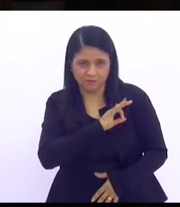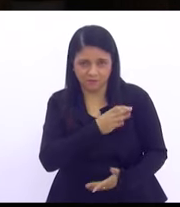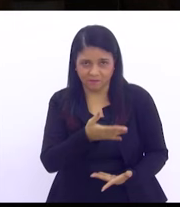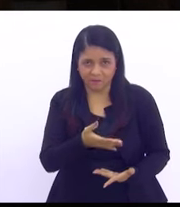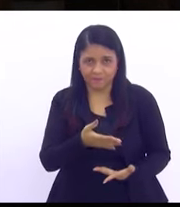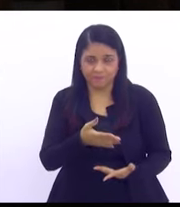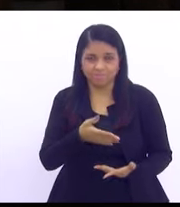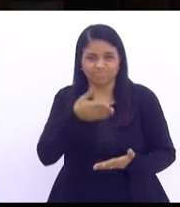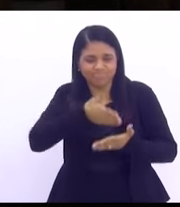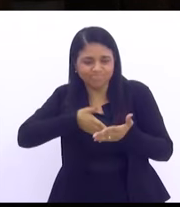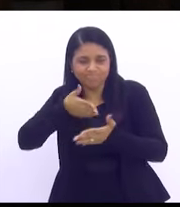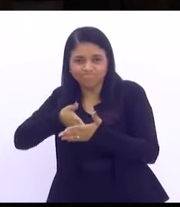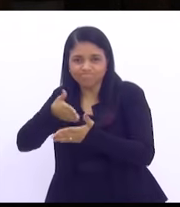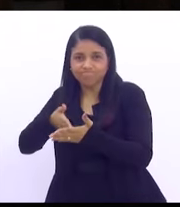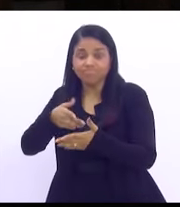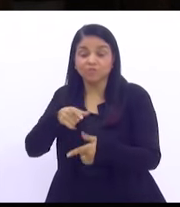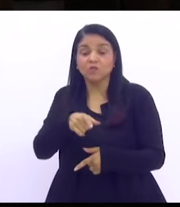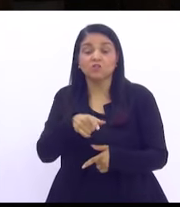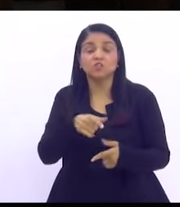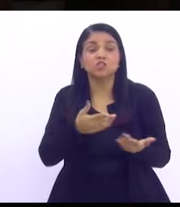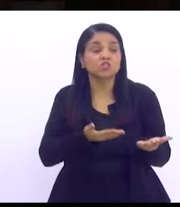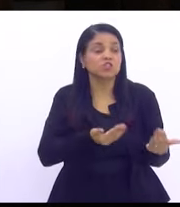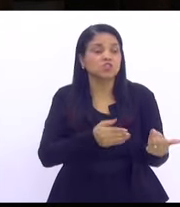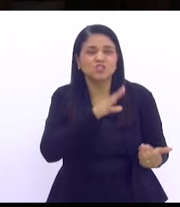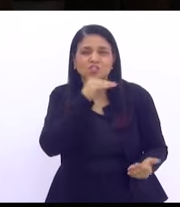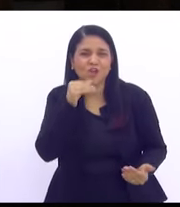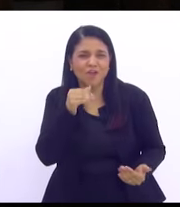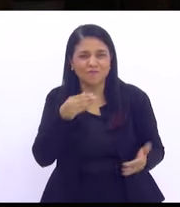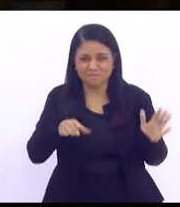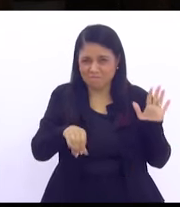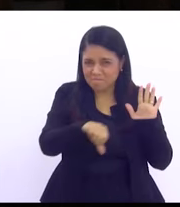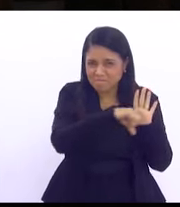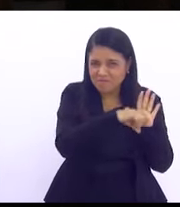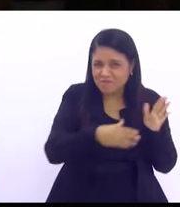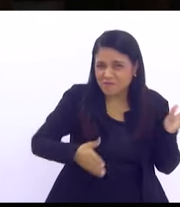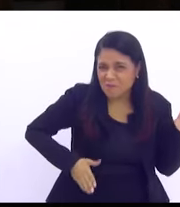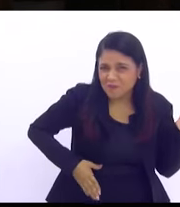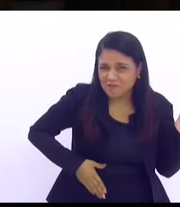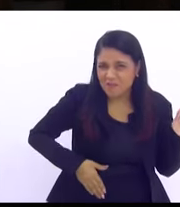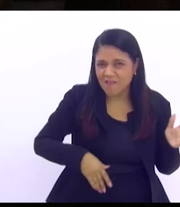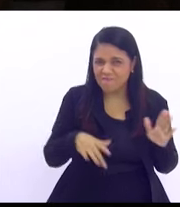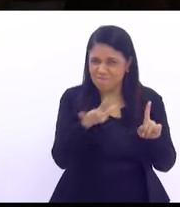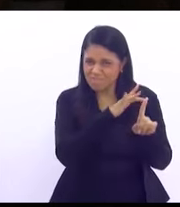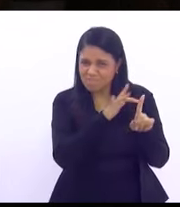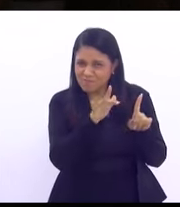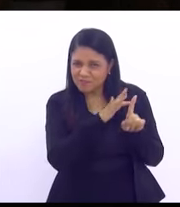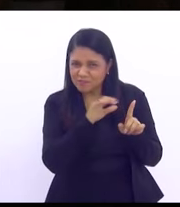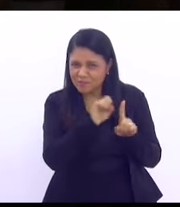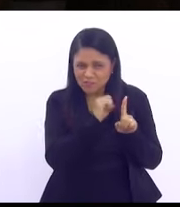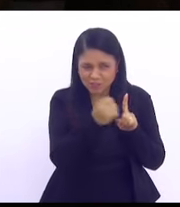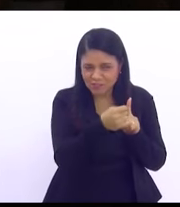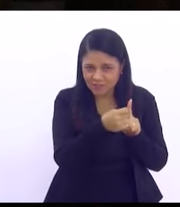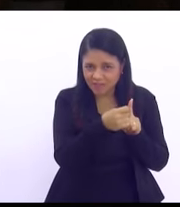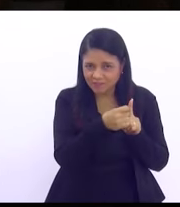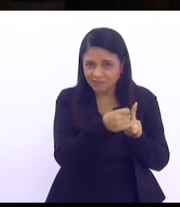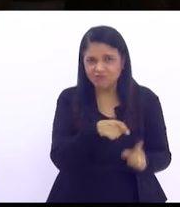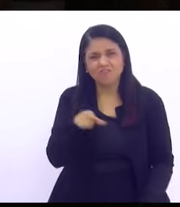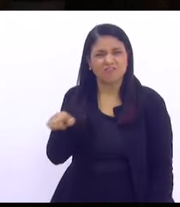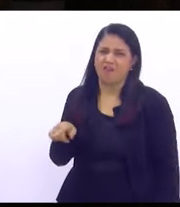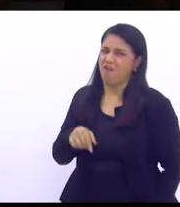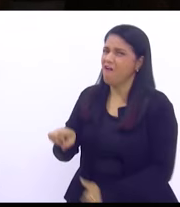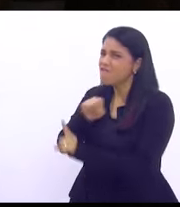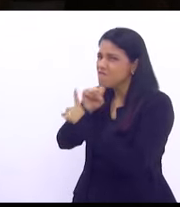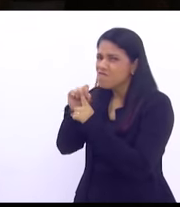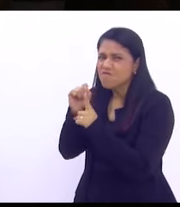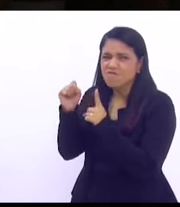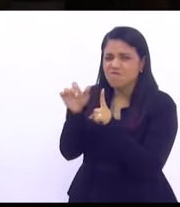Infelizmente, falam que esses jovens aí são o quê? Vítima da sociedade. Vítima foi o Gabriel. Vítima são as